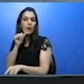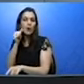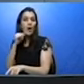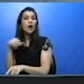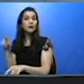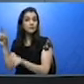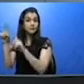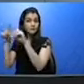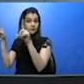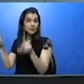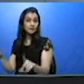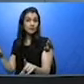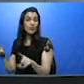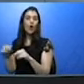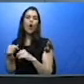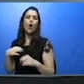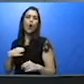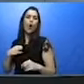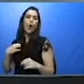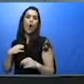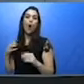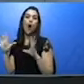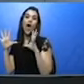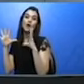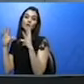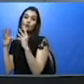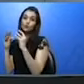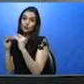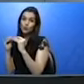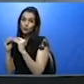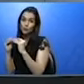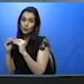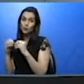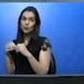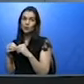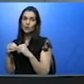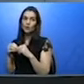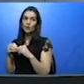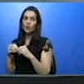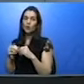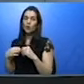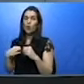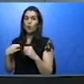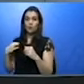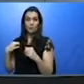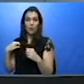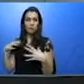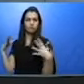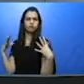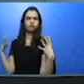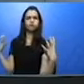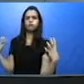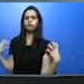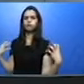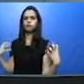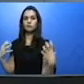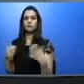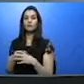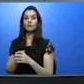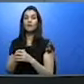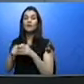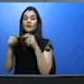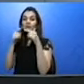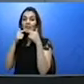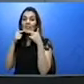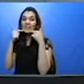está com uma roupa escura, também parece ser um tecido mais encorpado, um tecido grosso, um sorriso